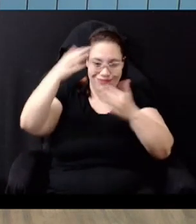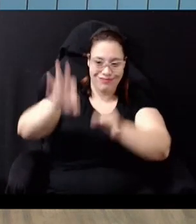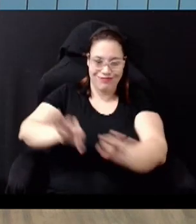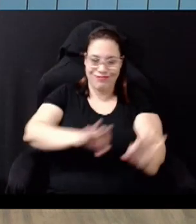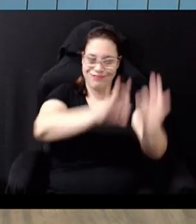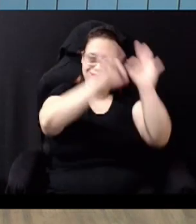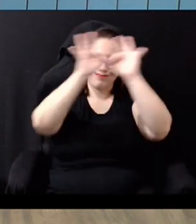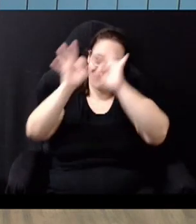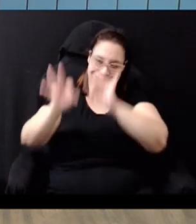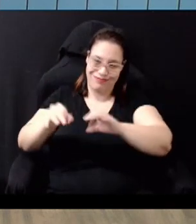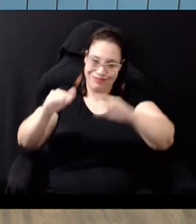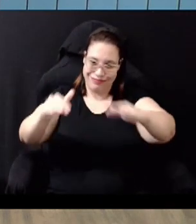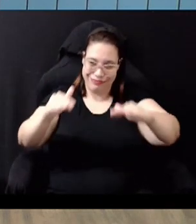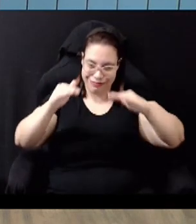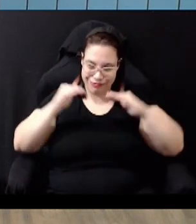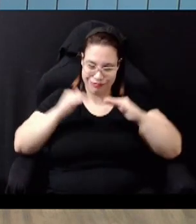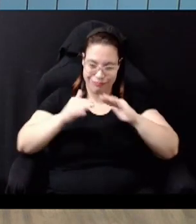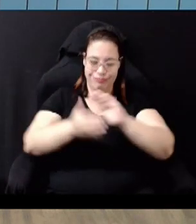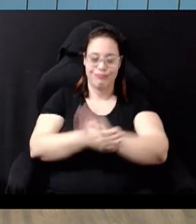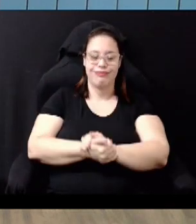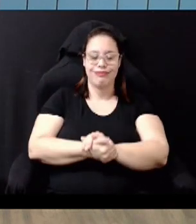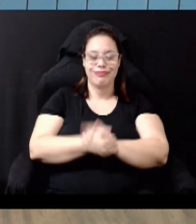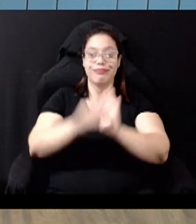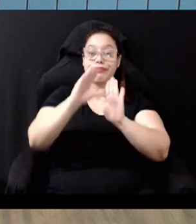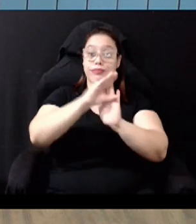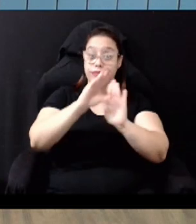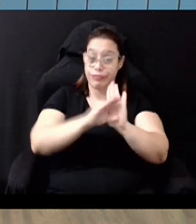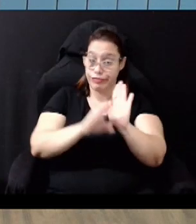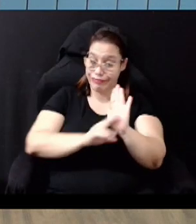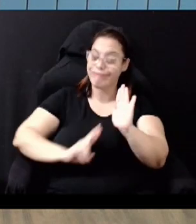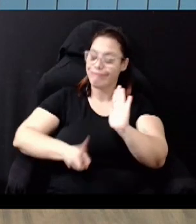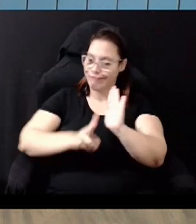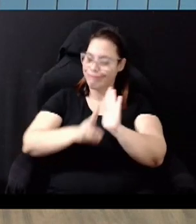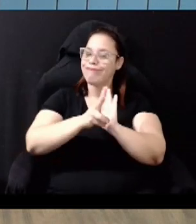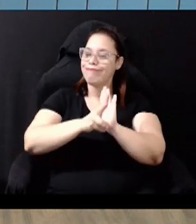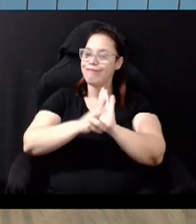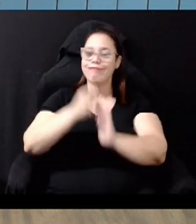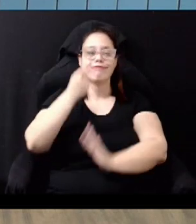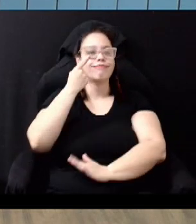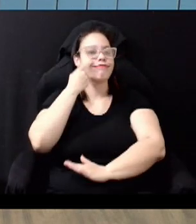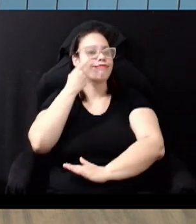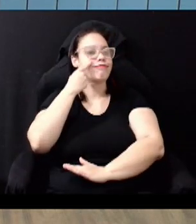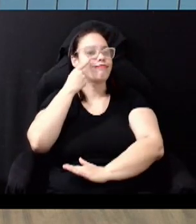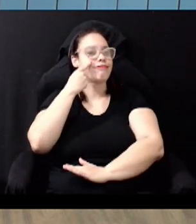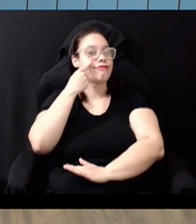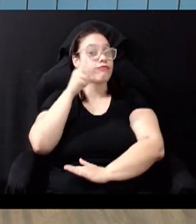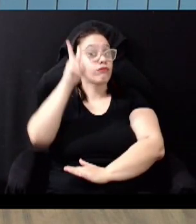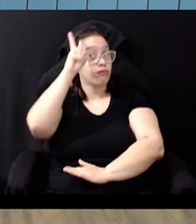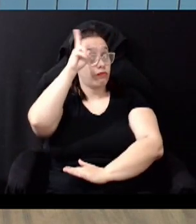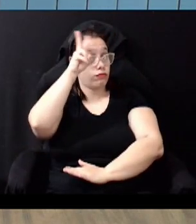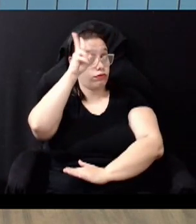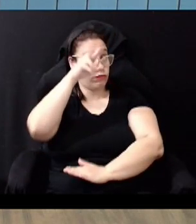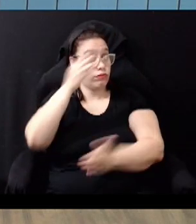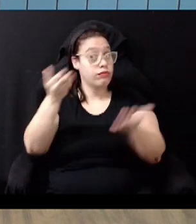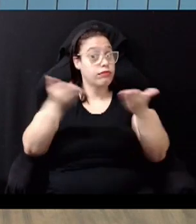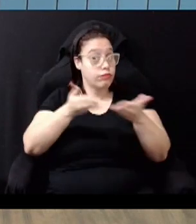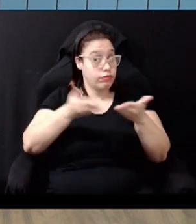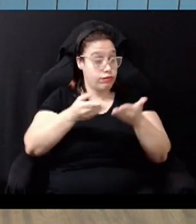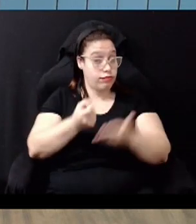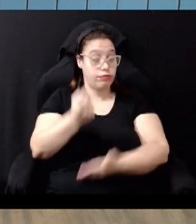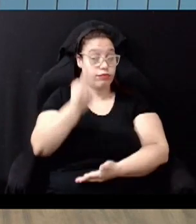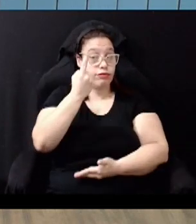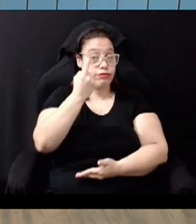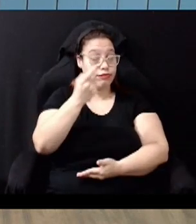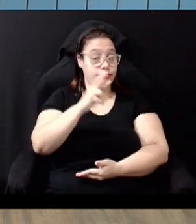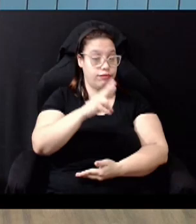obrigado pela sua companhia, pela sua audiência. Continue na nossa programação. Lembrando que hoje tem a primeira reunião